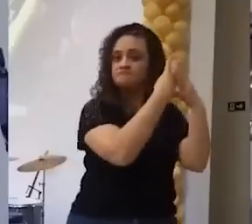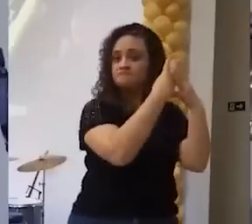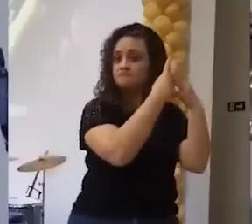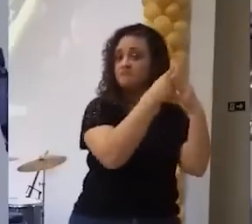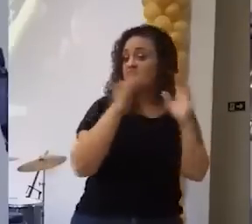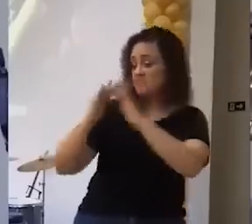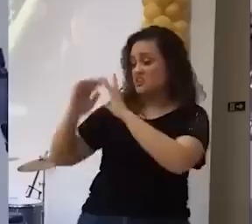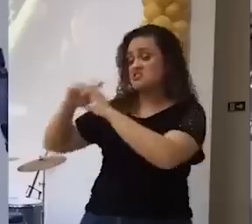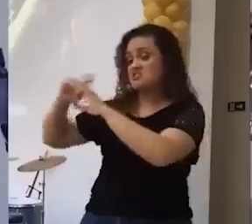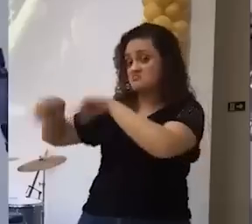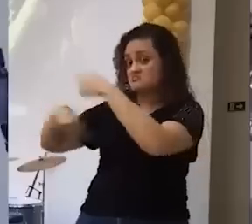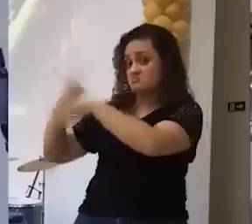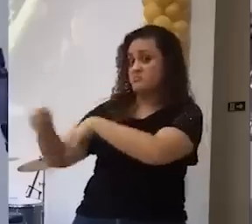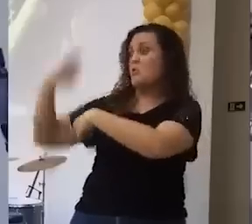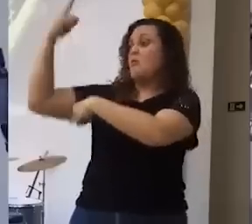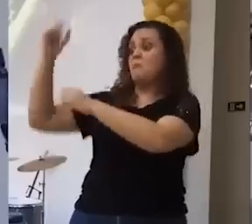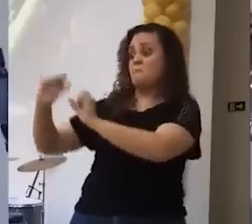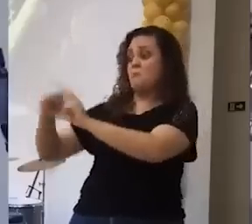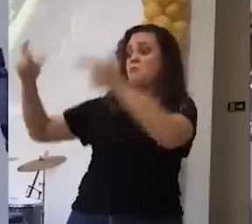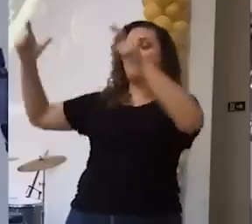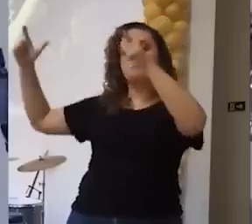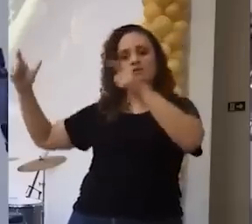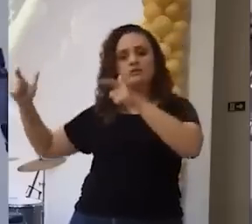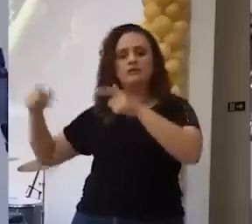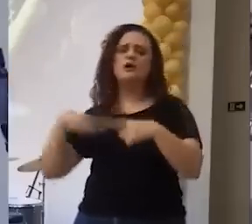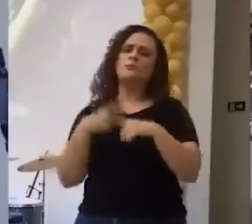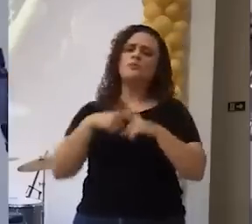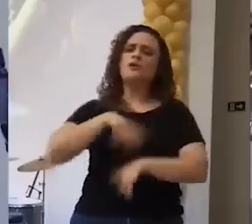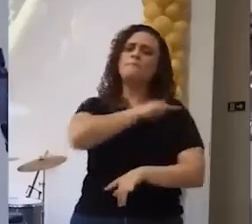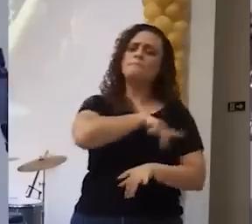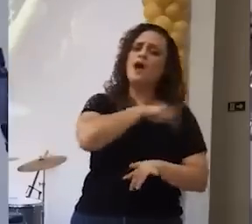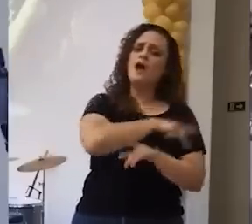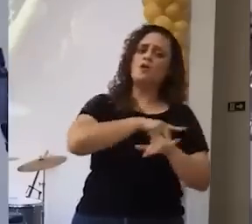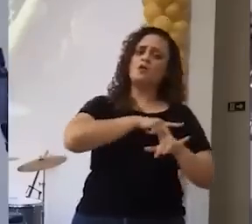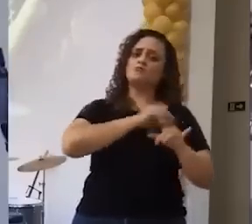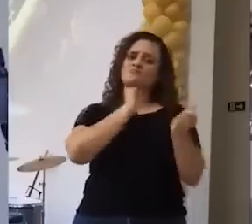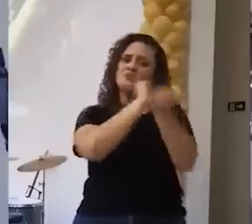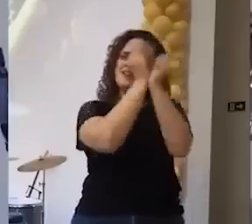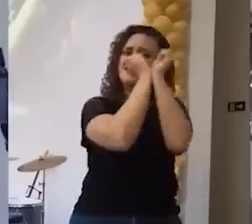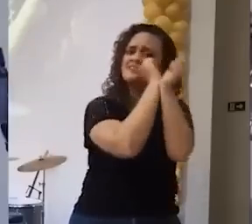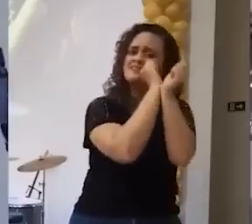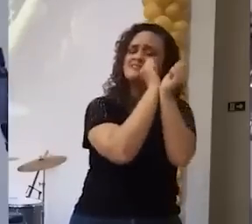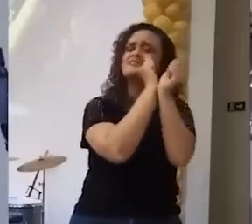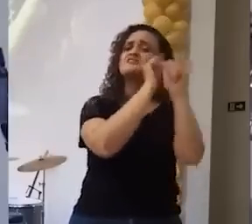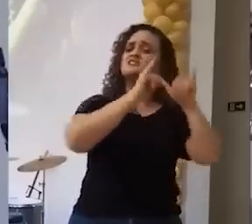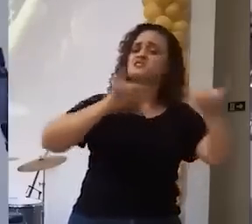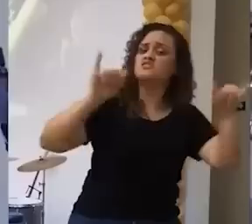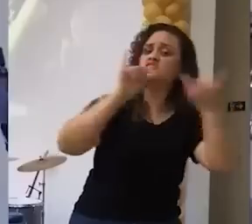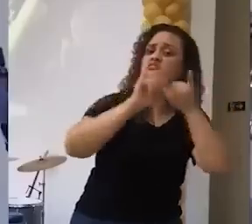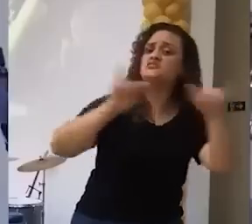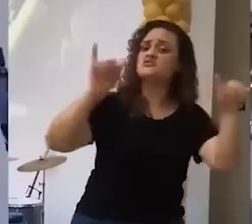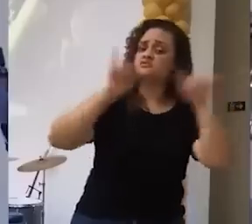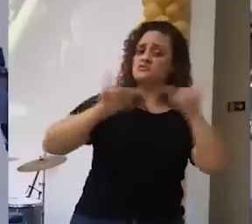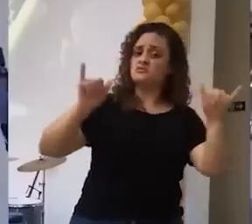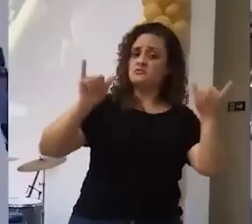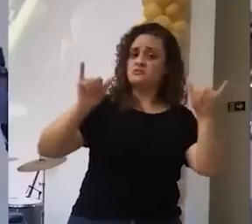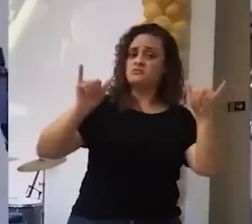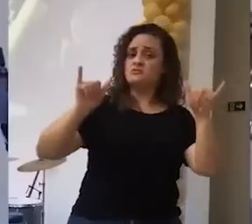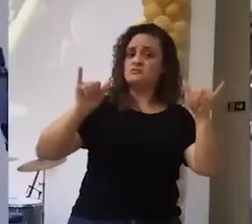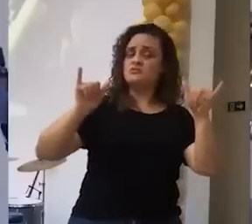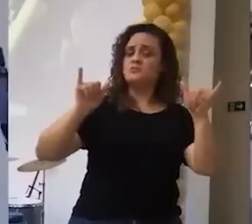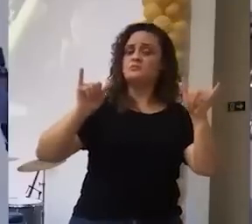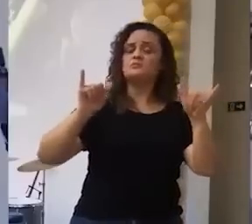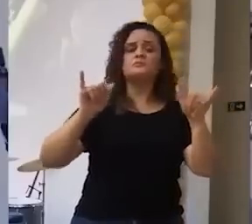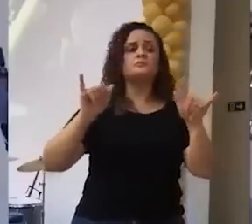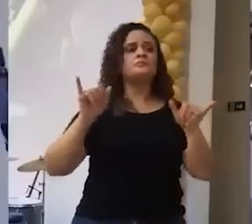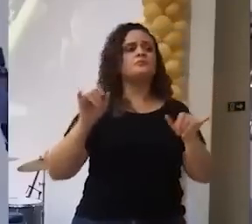Porque Paulo estava preso, diz ele, toda a guarda pretoriana tomou conhecimento das suas cadeias em Cristo. A pergunta é: o